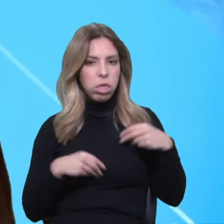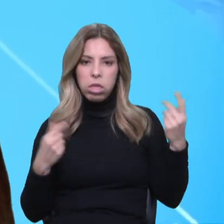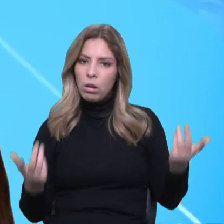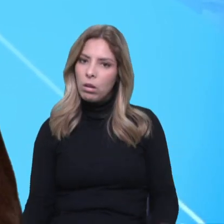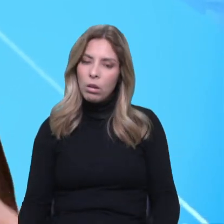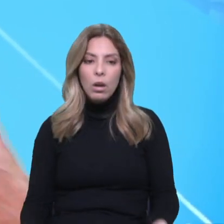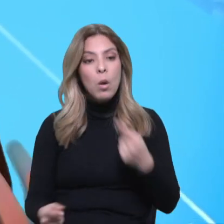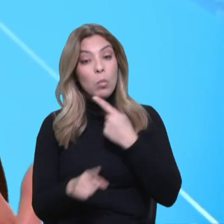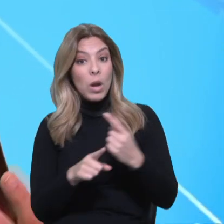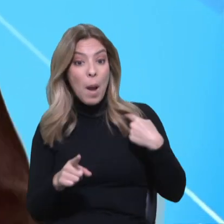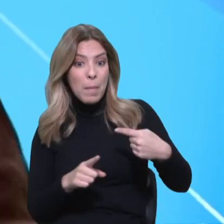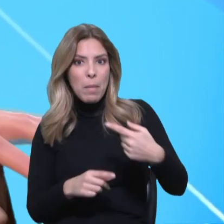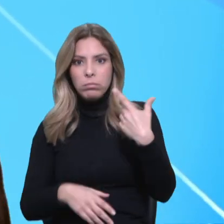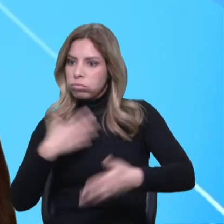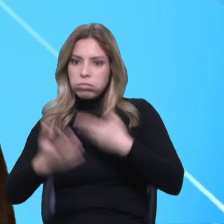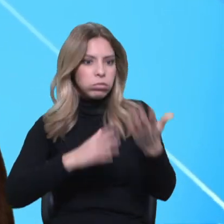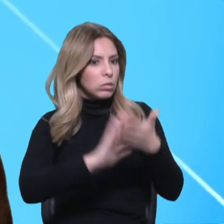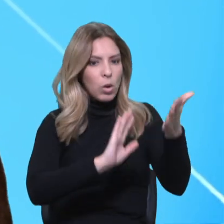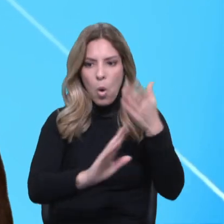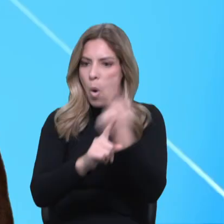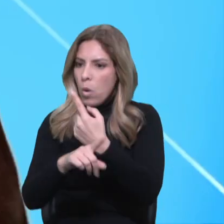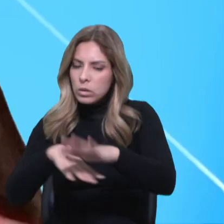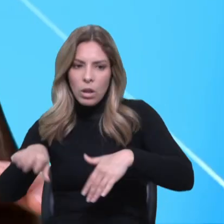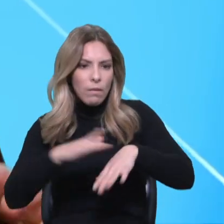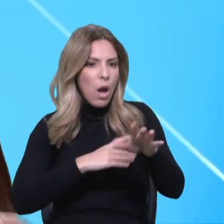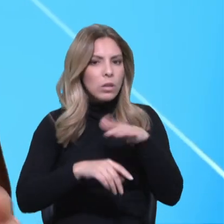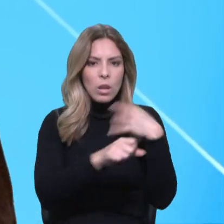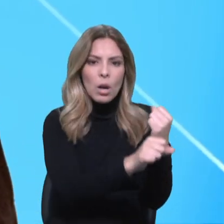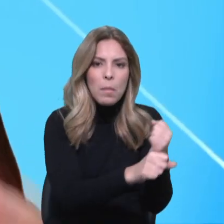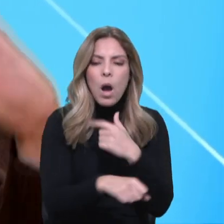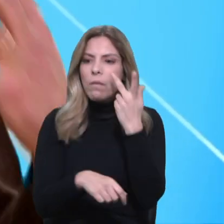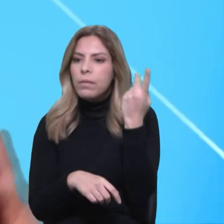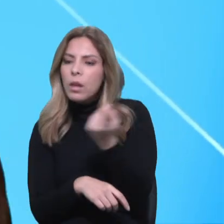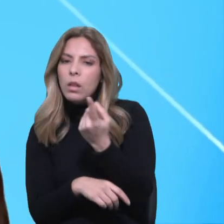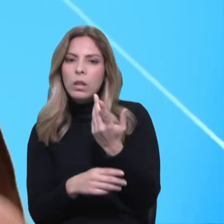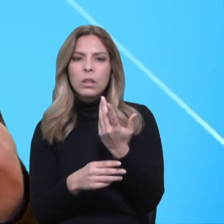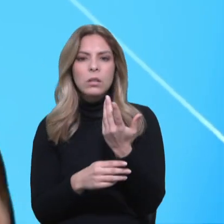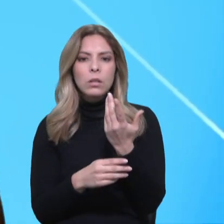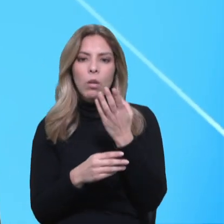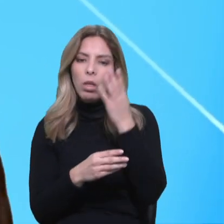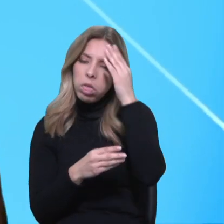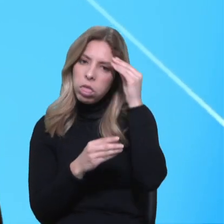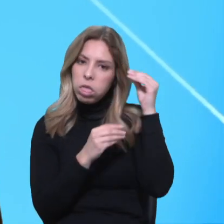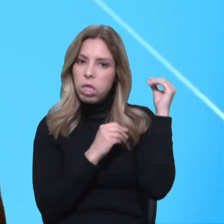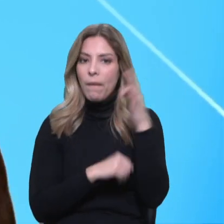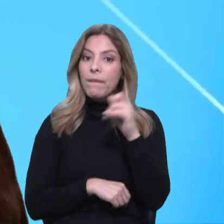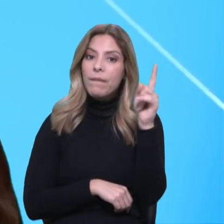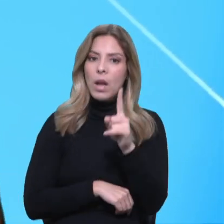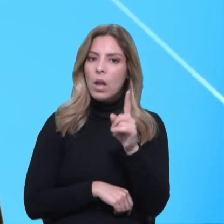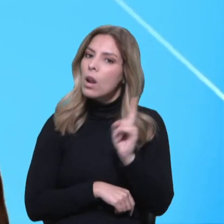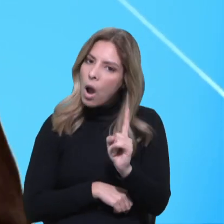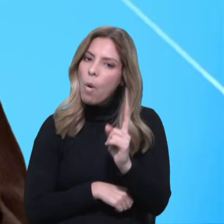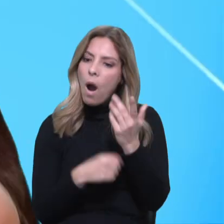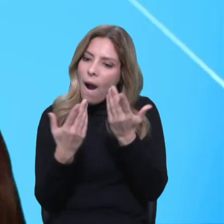do dia-a-dia. E ali tem um momento das diferentes associações em que, em conjunto, perceber, ok, nós temos a nossa matriz cristã, podemos